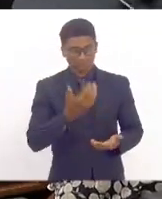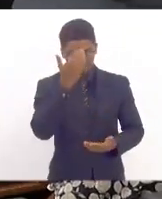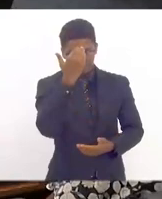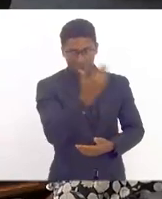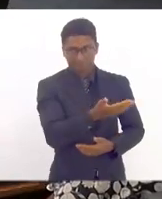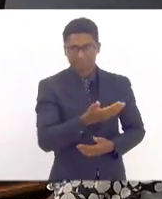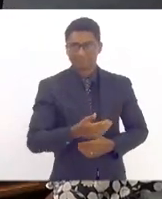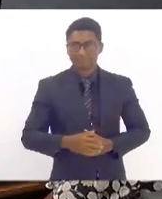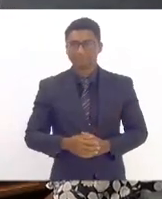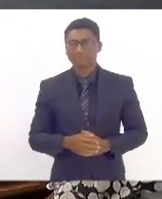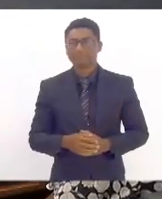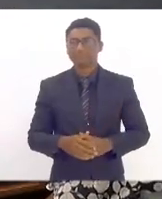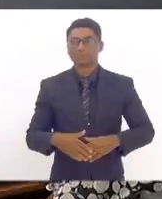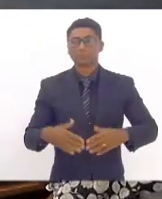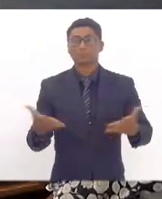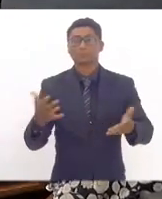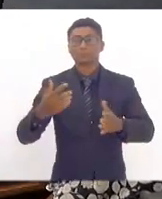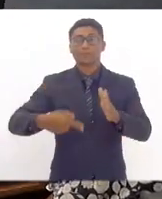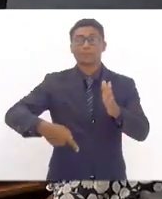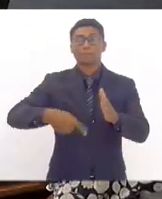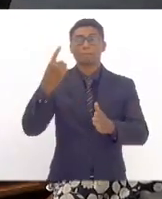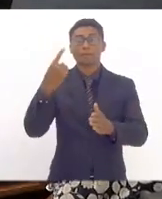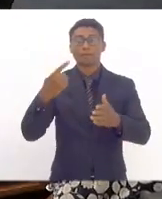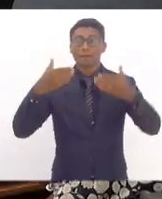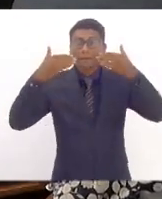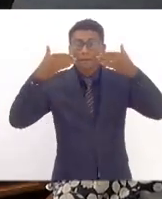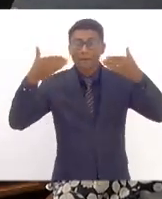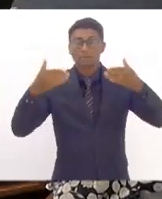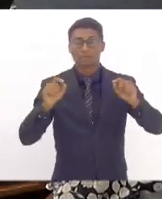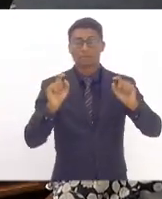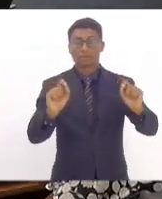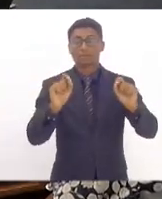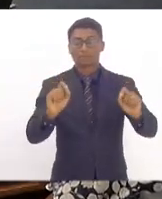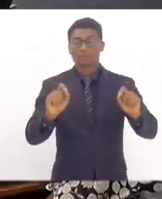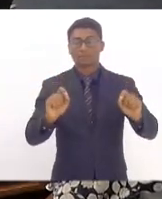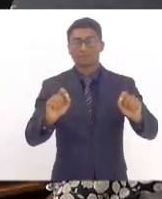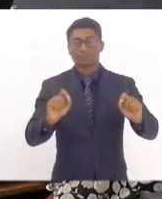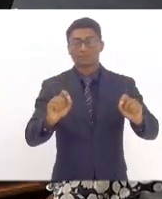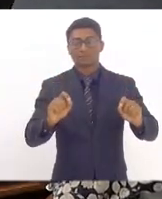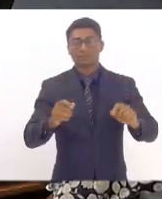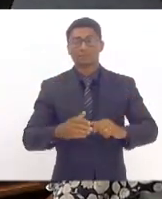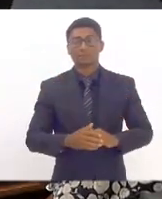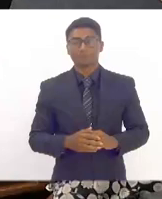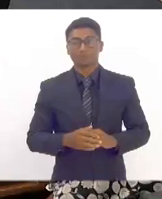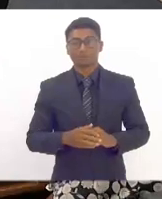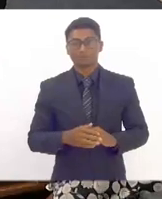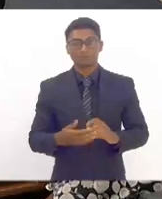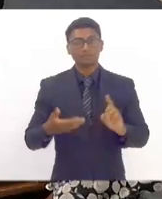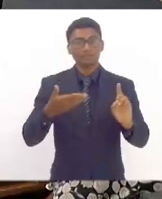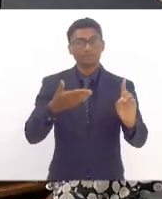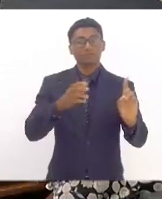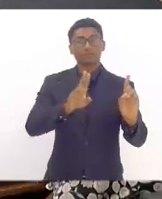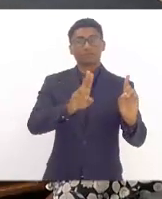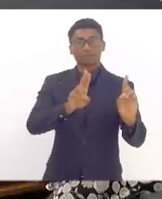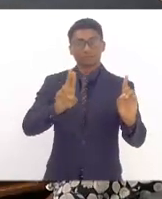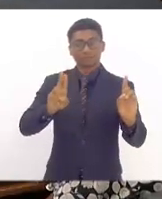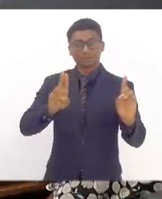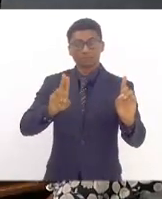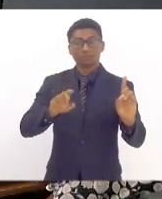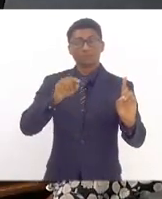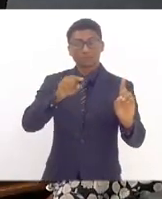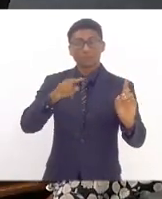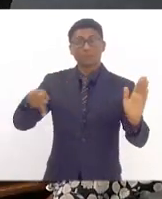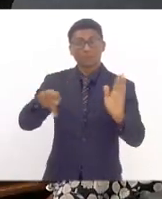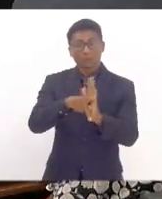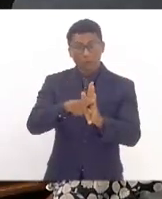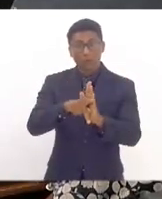viu maravilhosa o nossa primeira atração do dia de hoje eu vou apresentar vou apresentar se chama olha aqui ele é membro